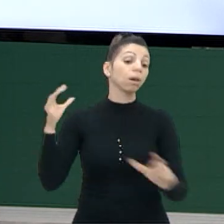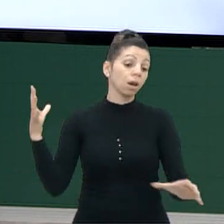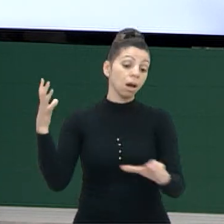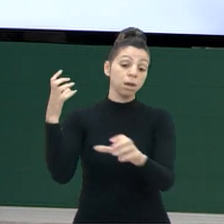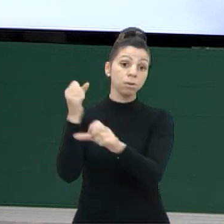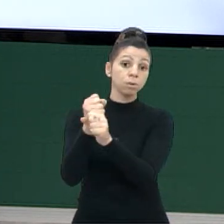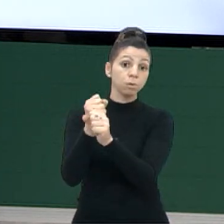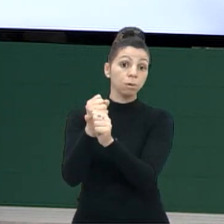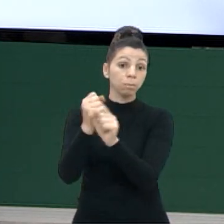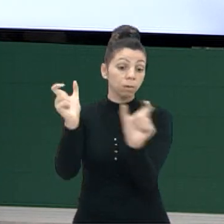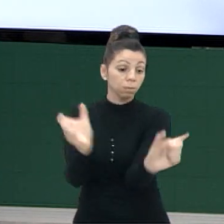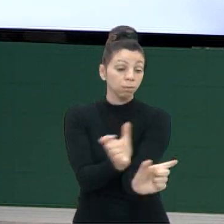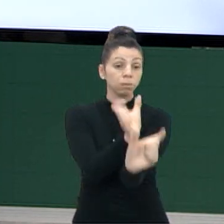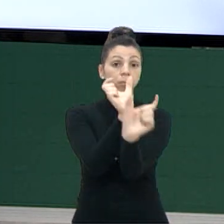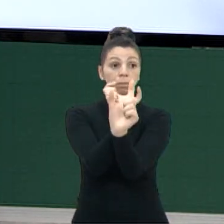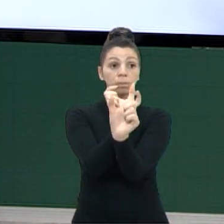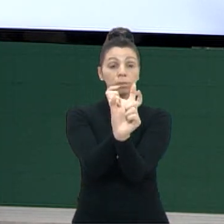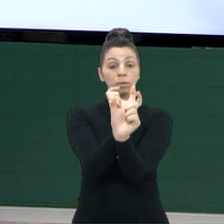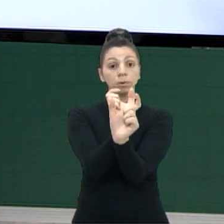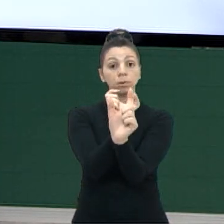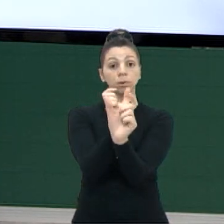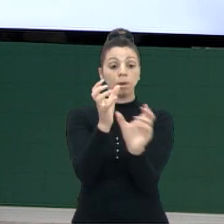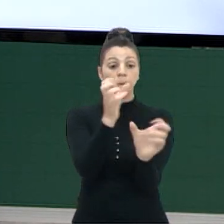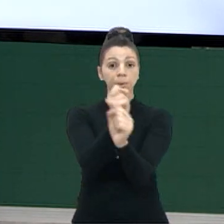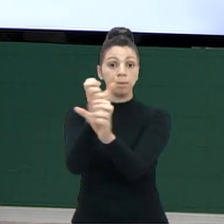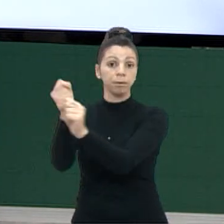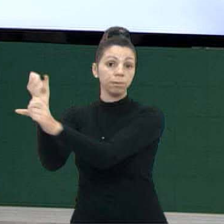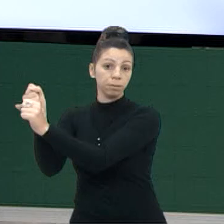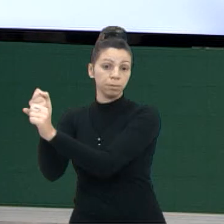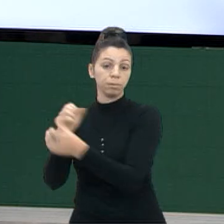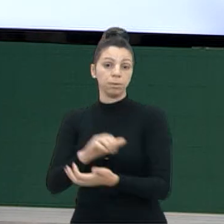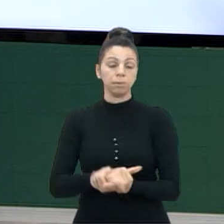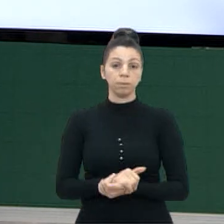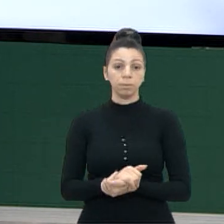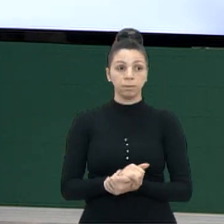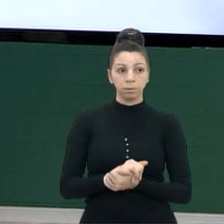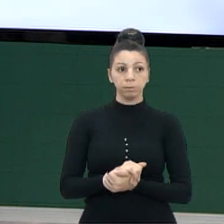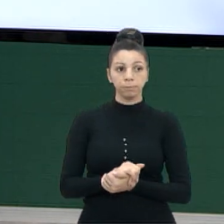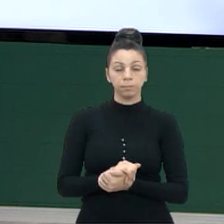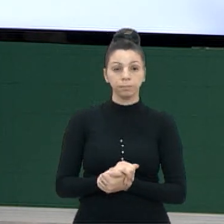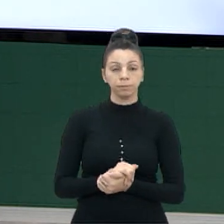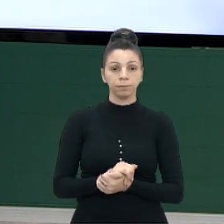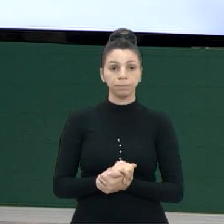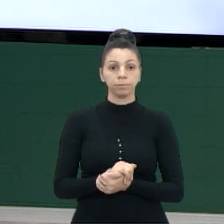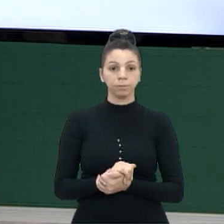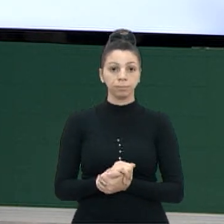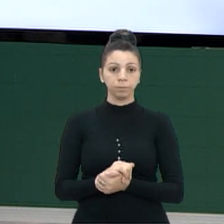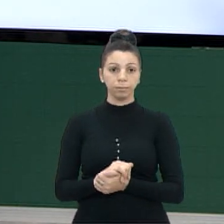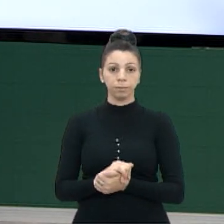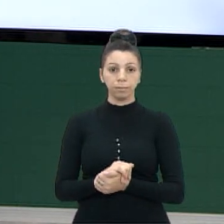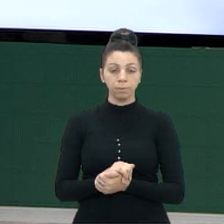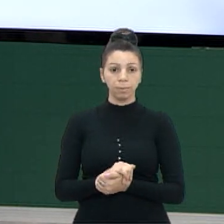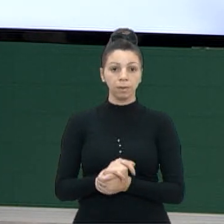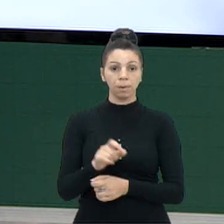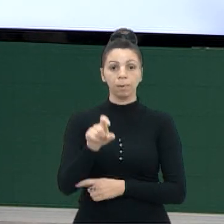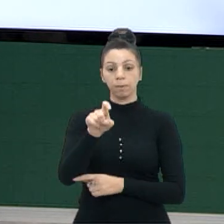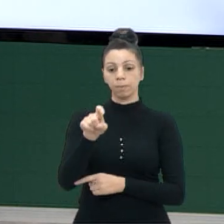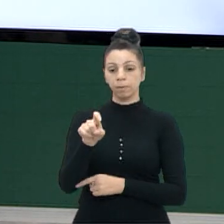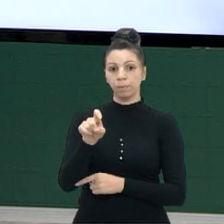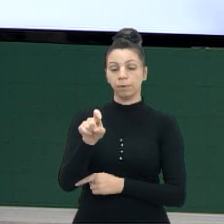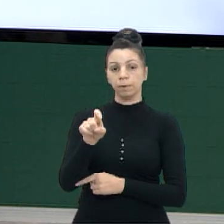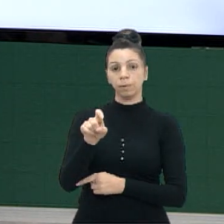porque eu estou somando, são todos sinais de mais. Então, um que está na frente do x² mais o outro